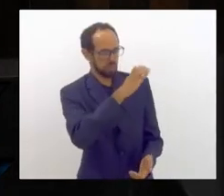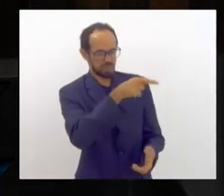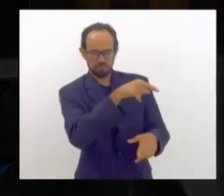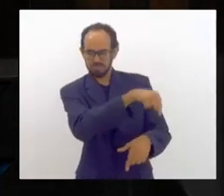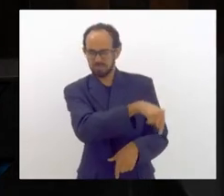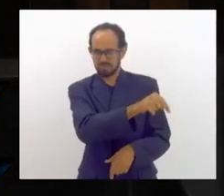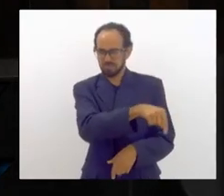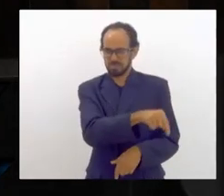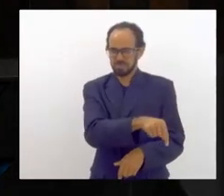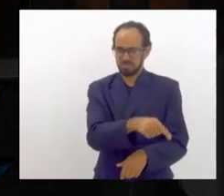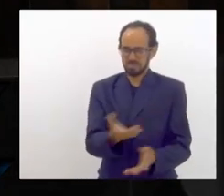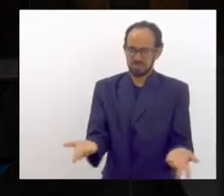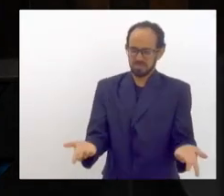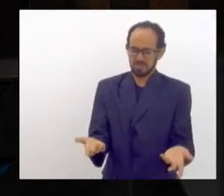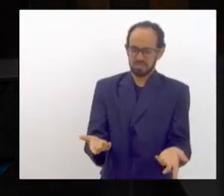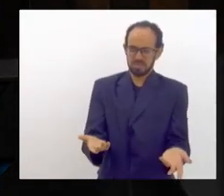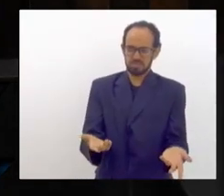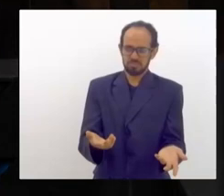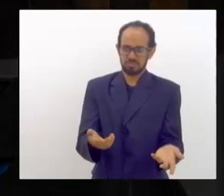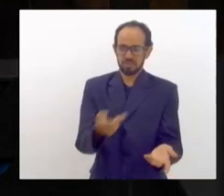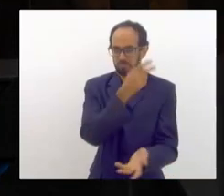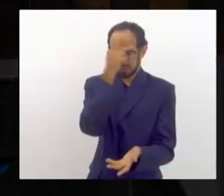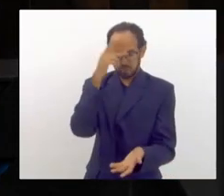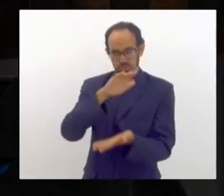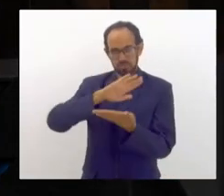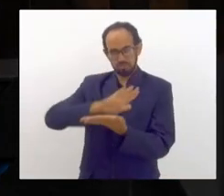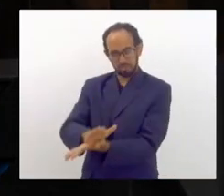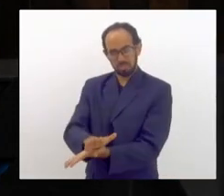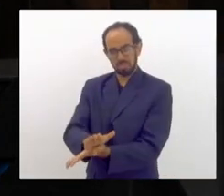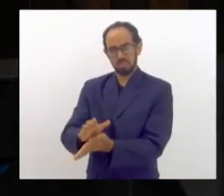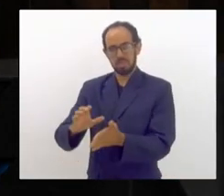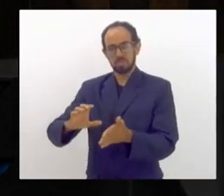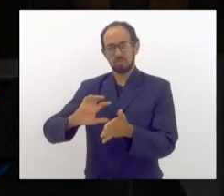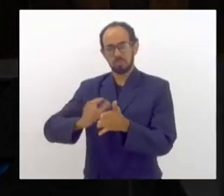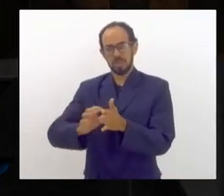leviana, daqueles que são covardes, da bancada da droga nessa casa,